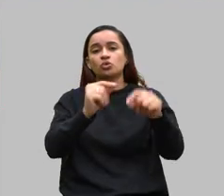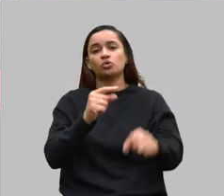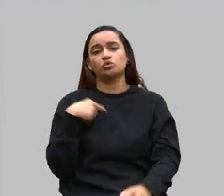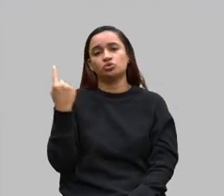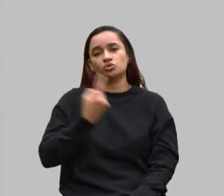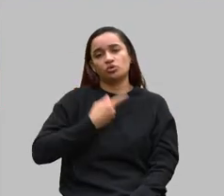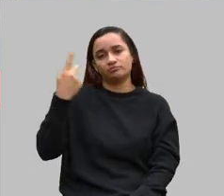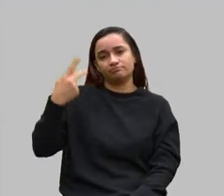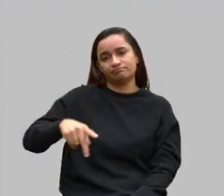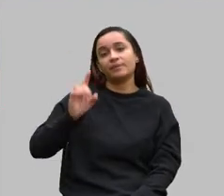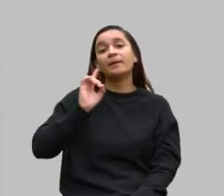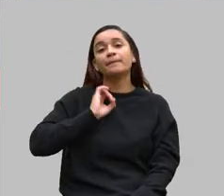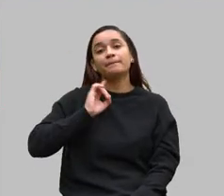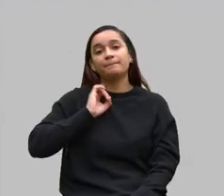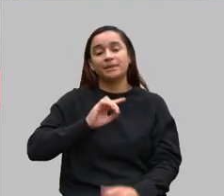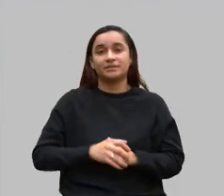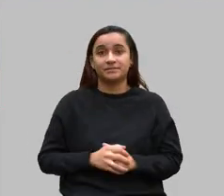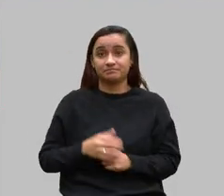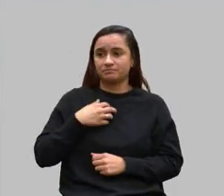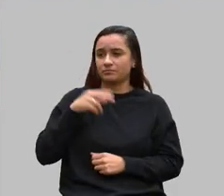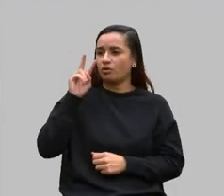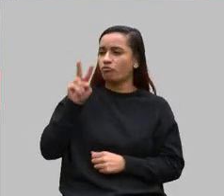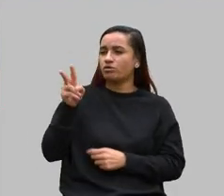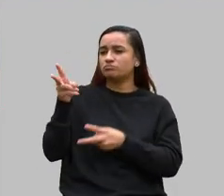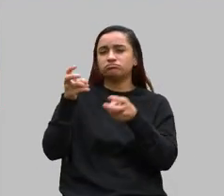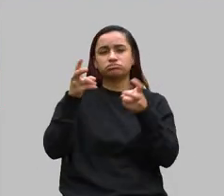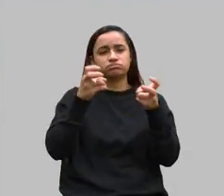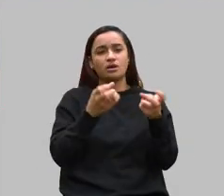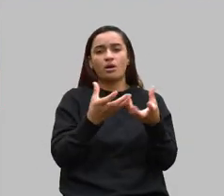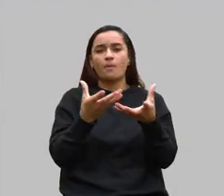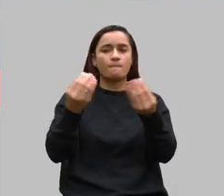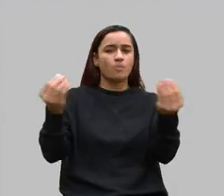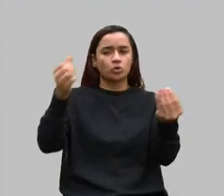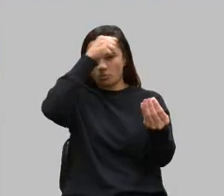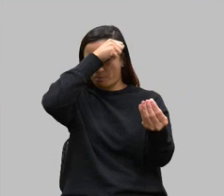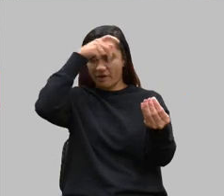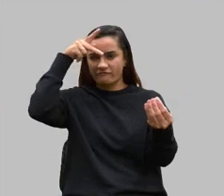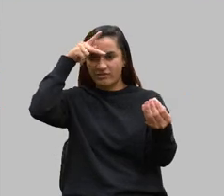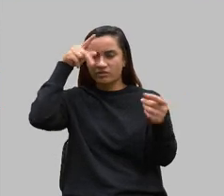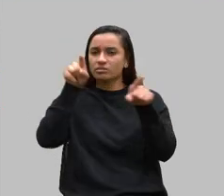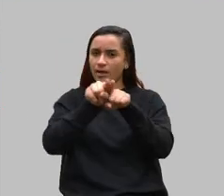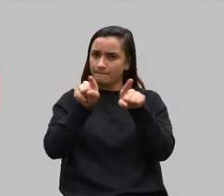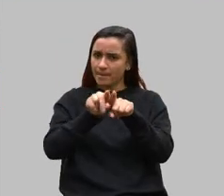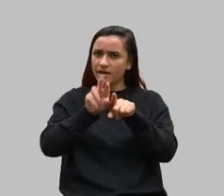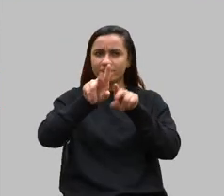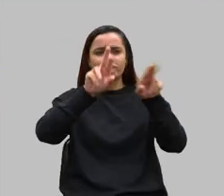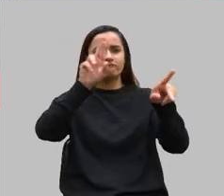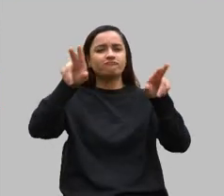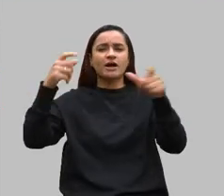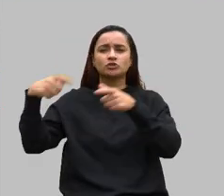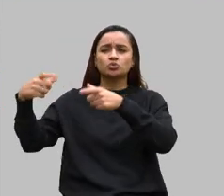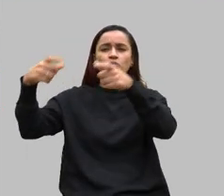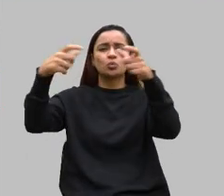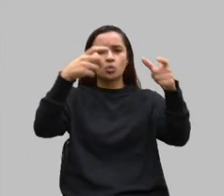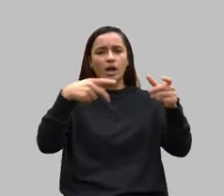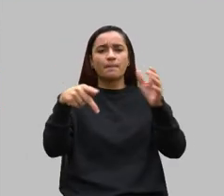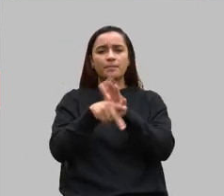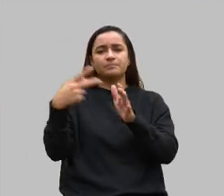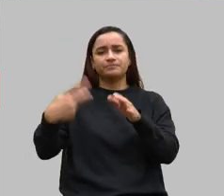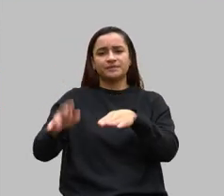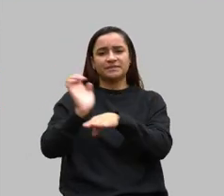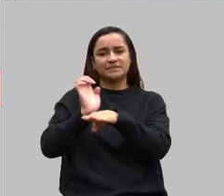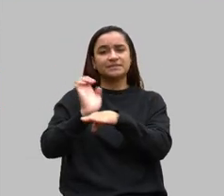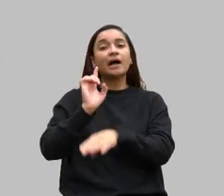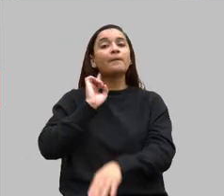mineiras vejo aqui a presença hoje de muitos prefeitos também de diversas localidades do Estado de Minas Gerais é muito